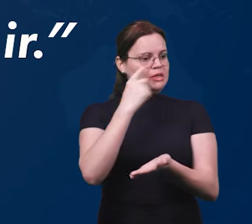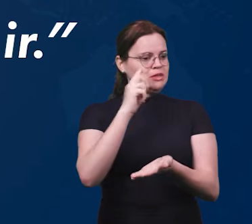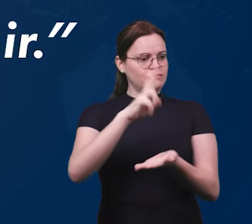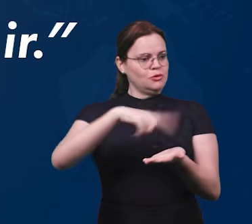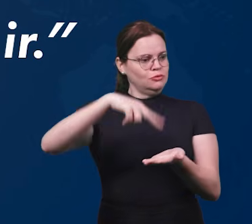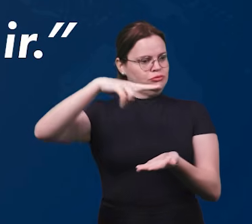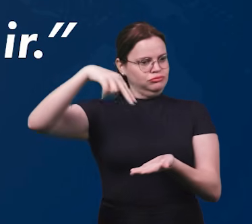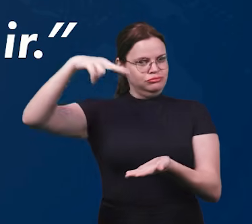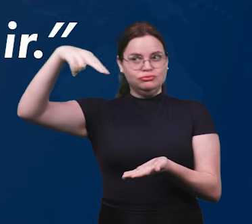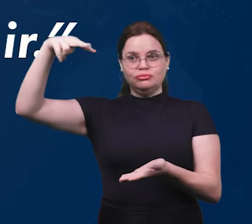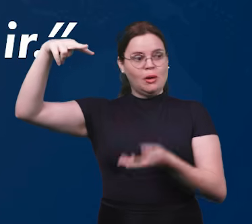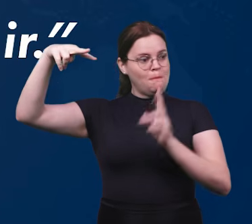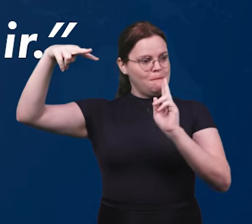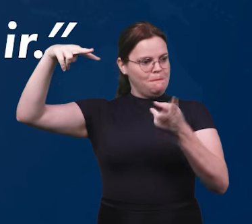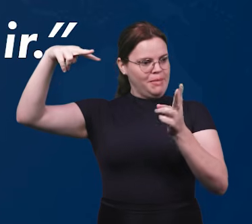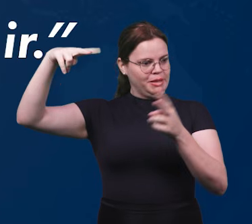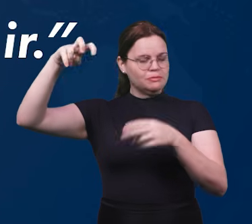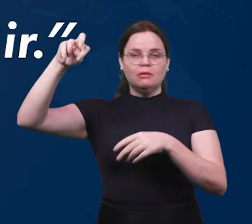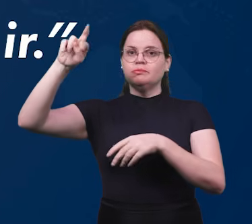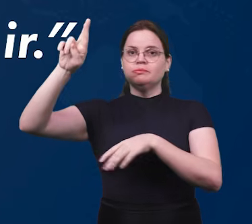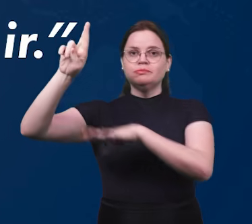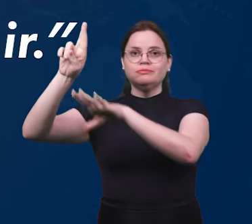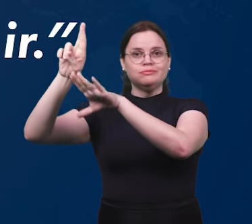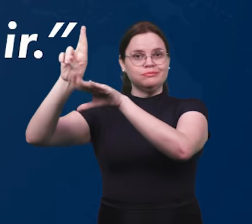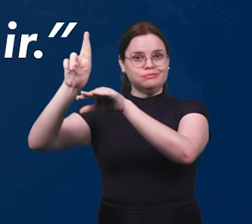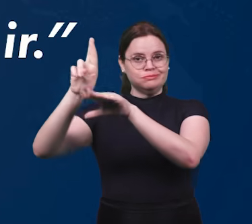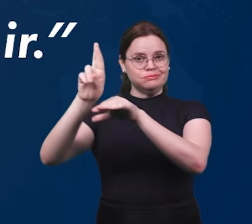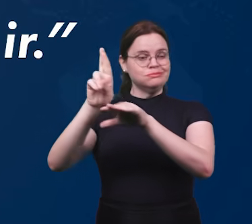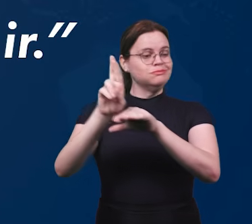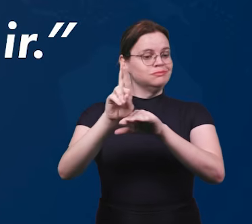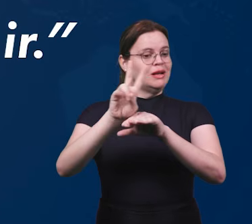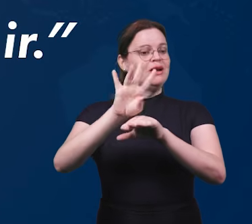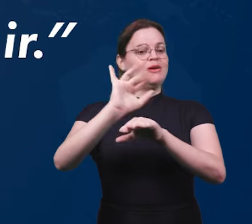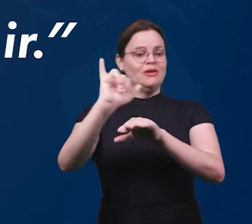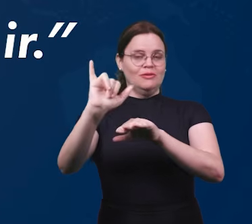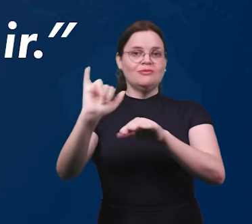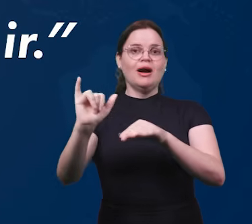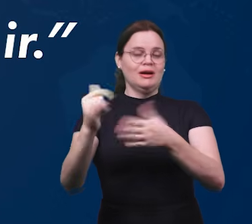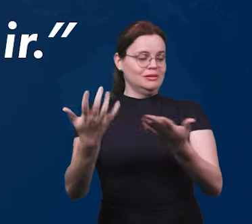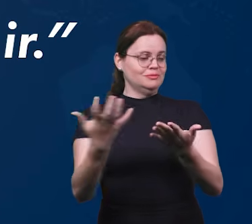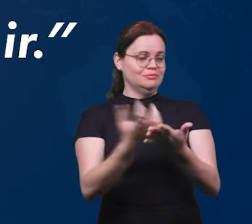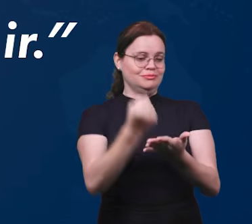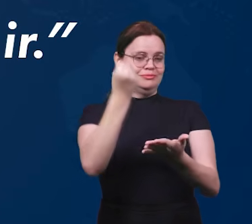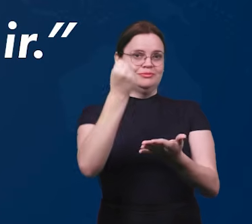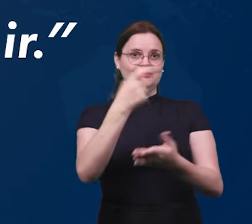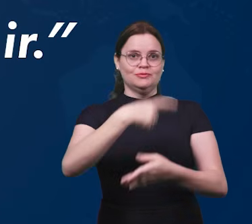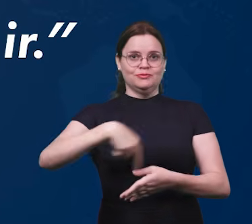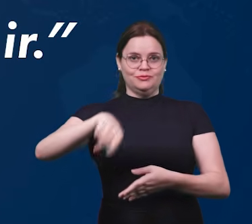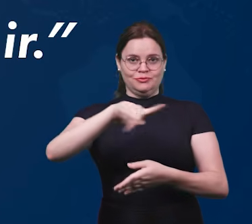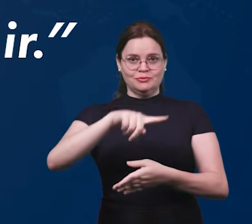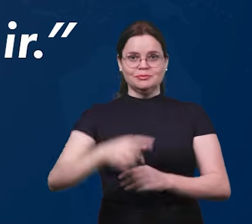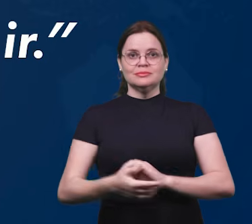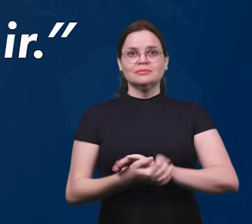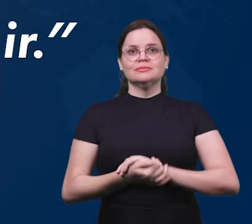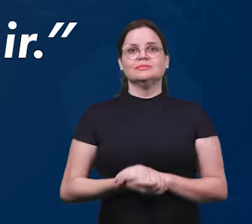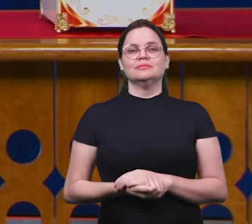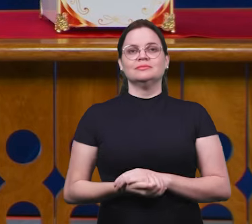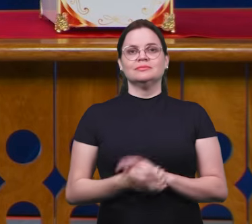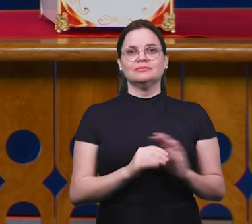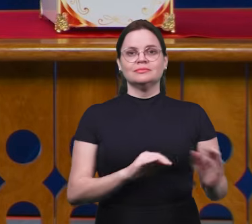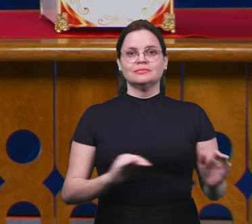foi recebido em cima no céu, há de vir, assim como para o céu o vistes